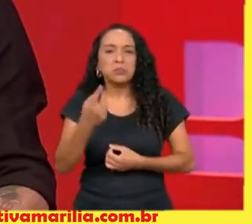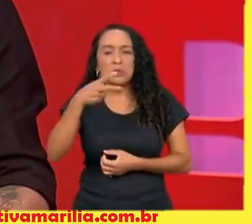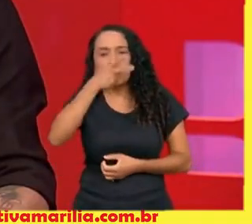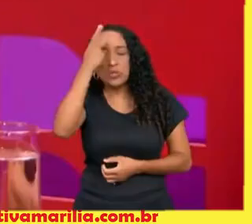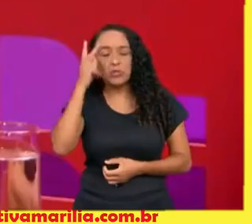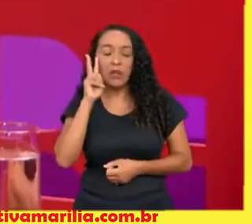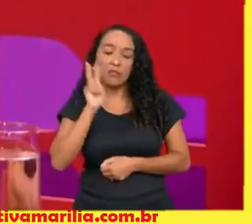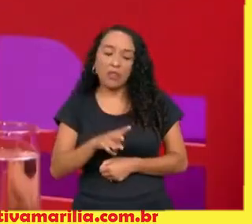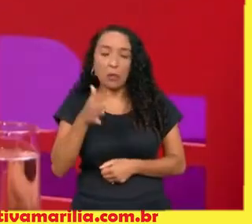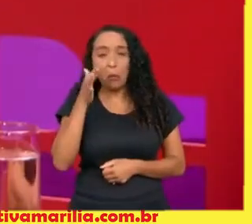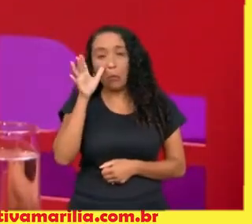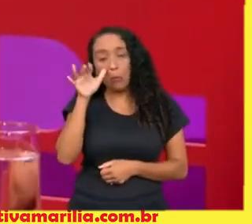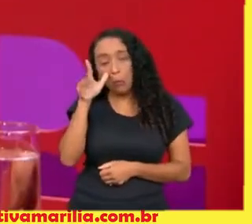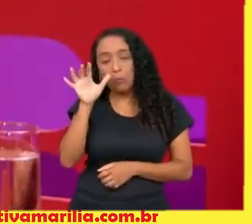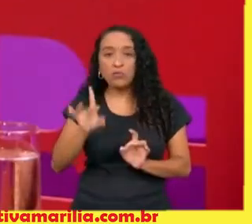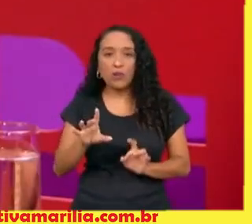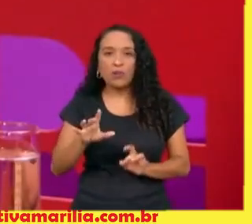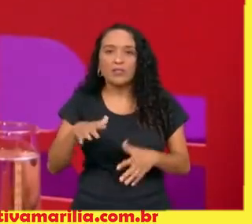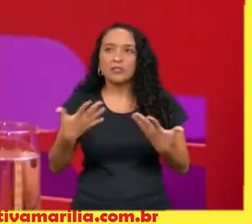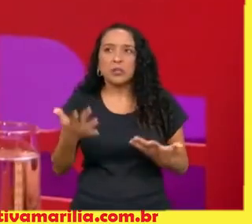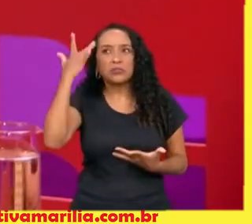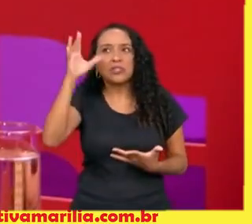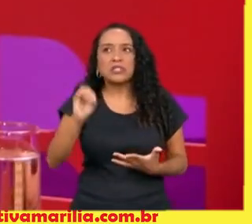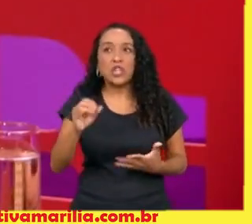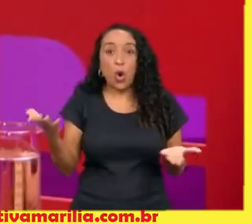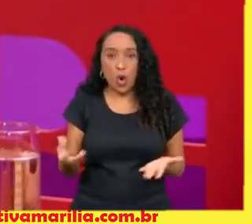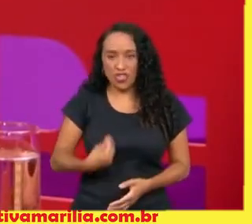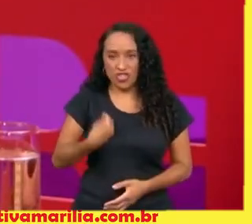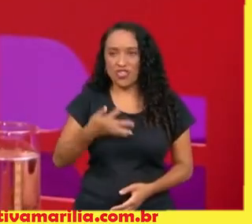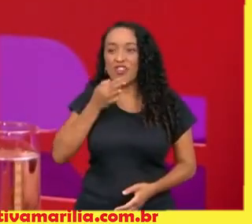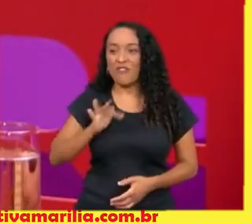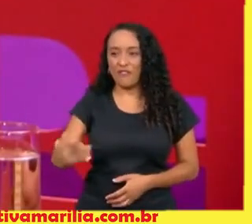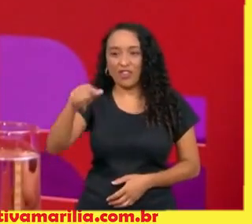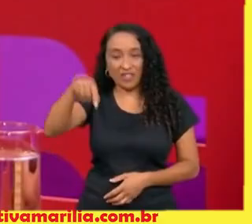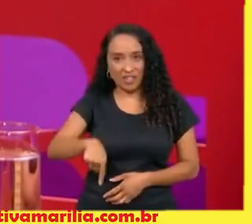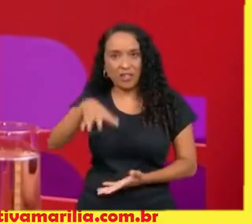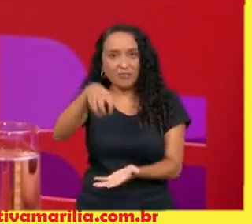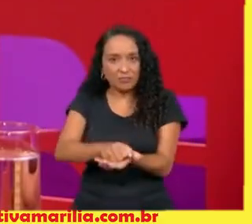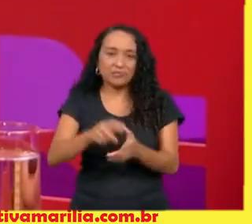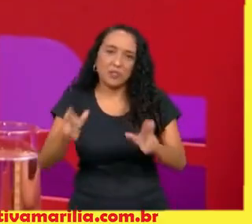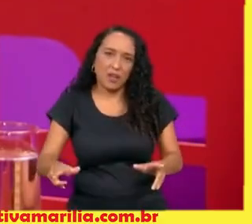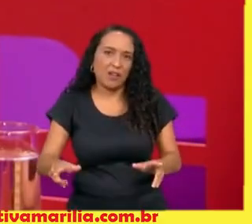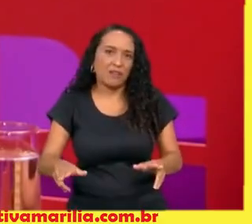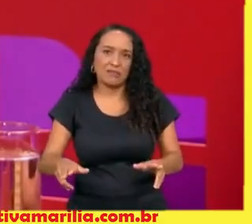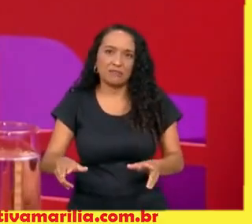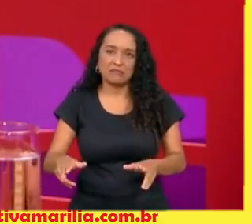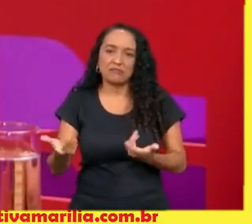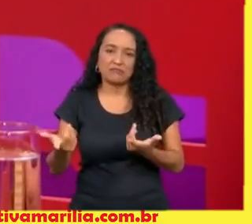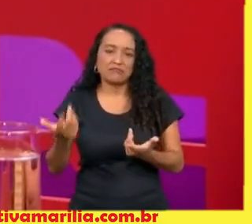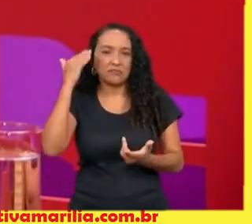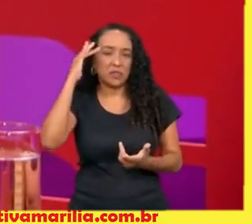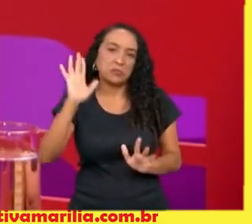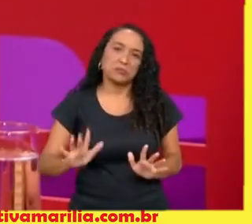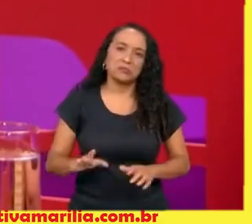curiosidade, né? Então, eu não saberia se Freud estivesse aqui hoje, se ele aplicaria. É estranho falar em nome de uma pessoa claro. Né,